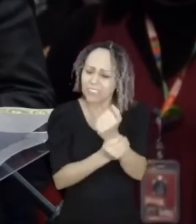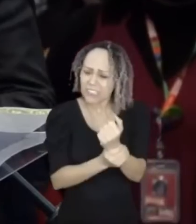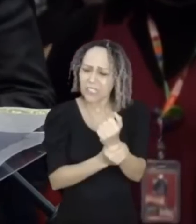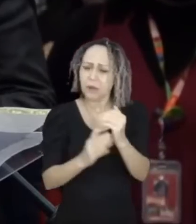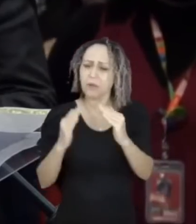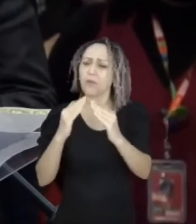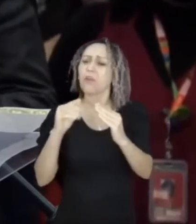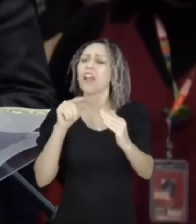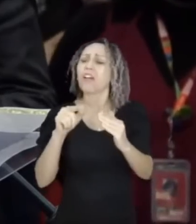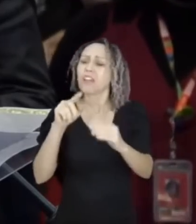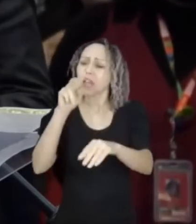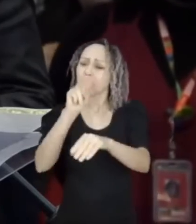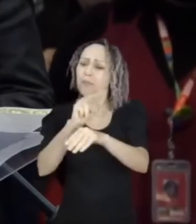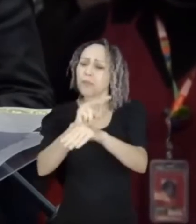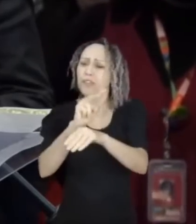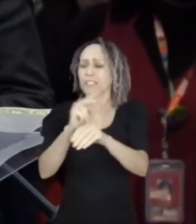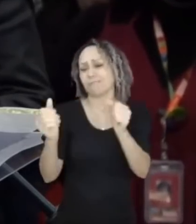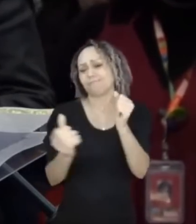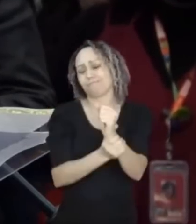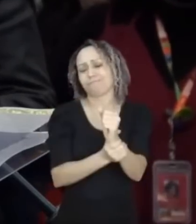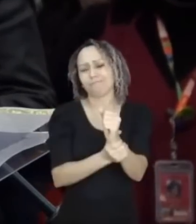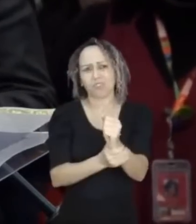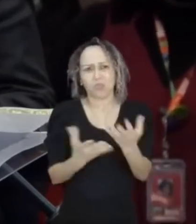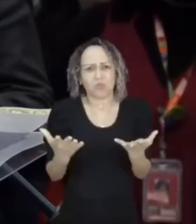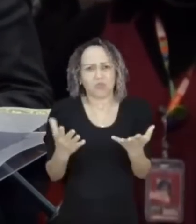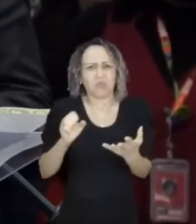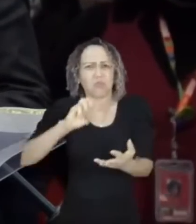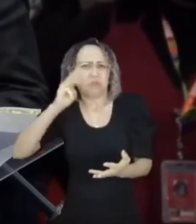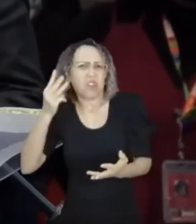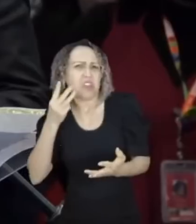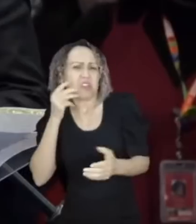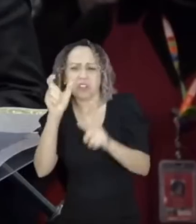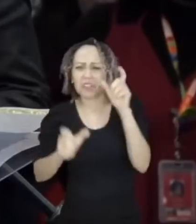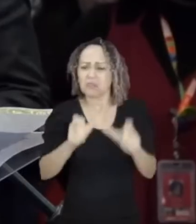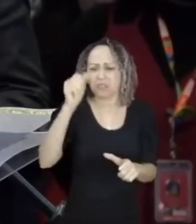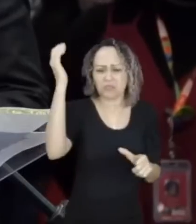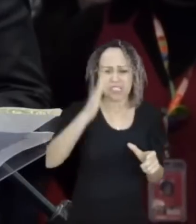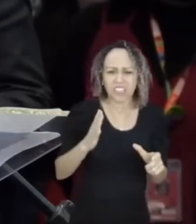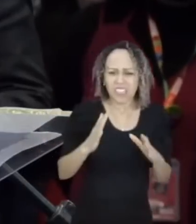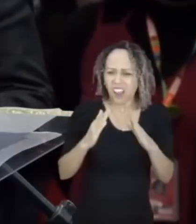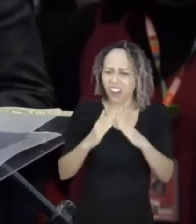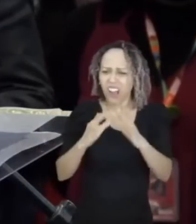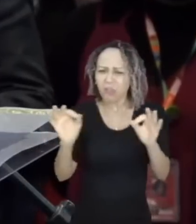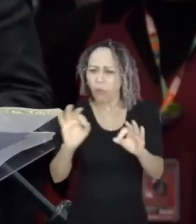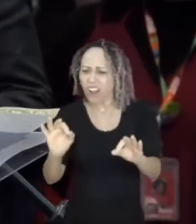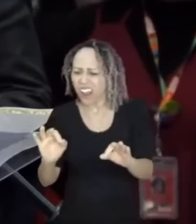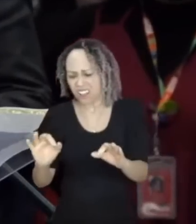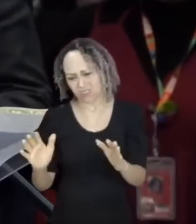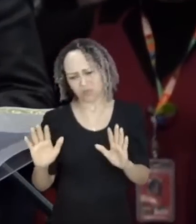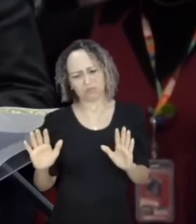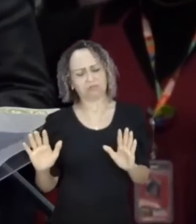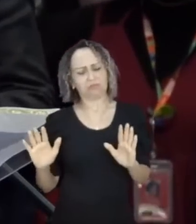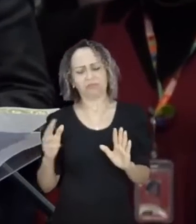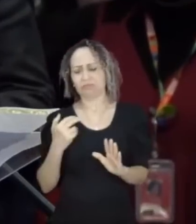de brasileiros e brasileiras não tenham um teto. Por isso, vamos retomar o vitorioso programa Minha Casa Minha Vida com toda